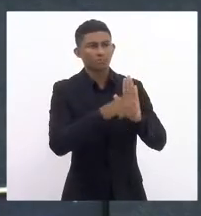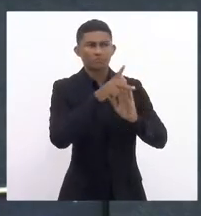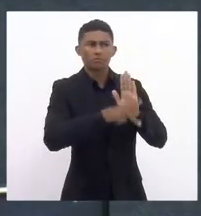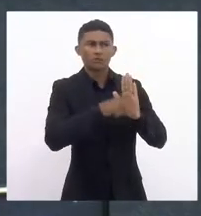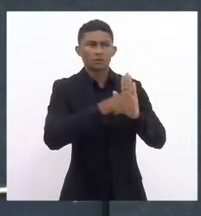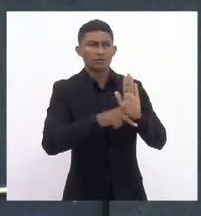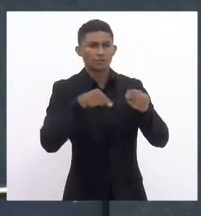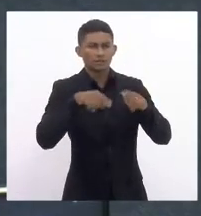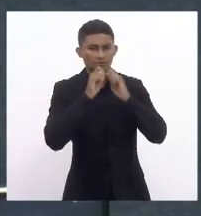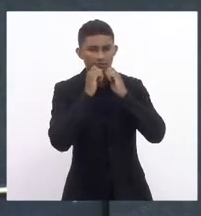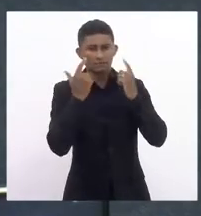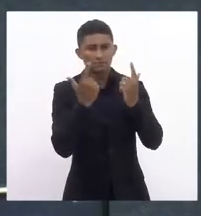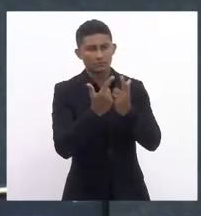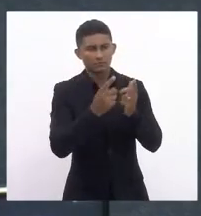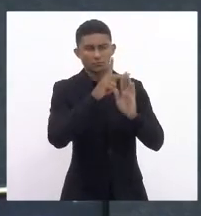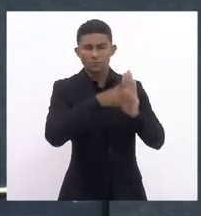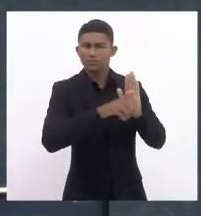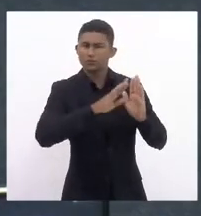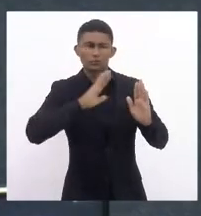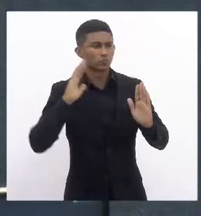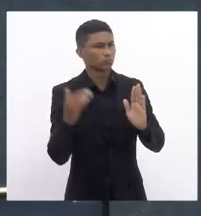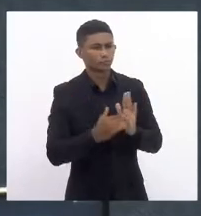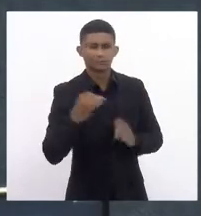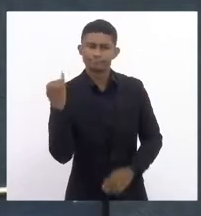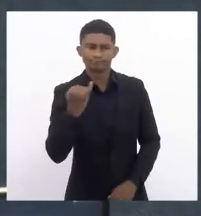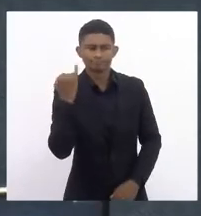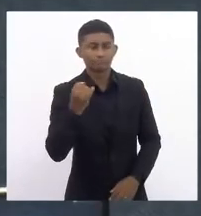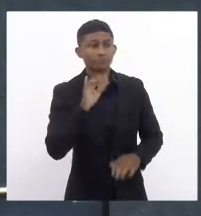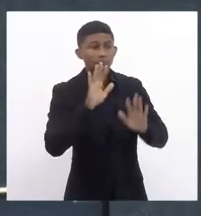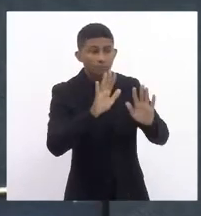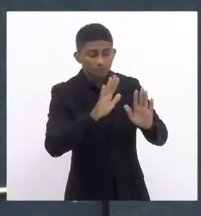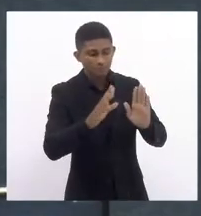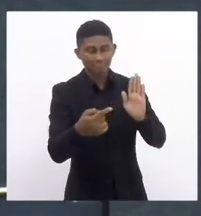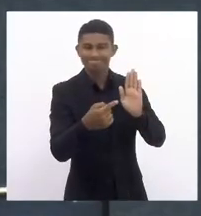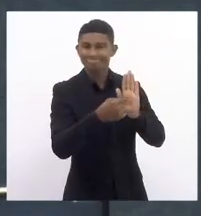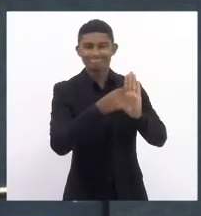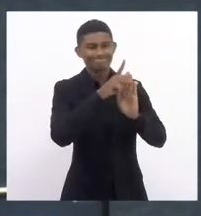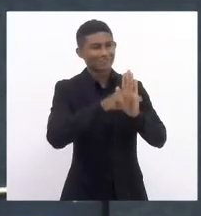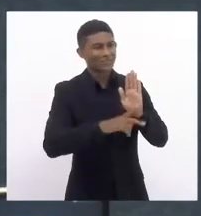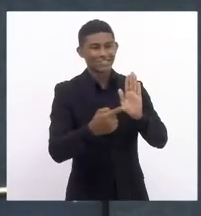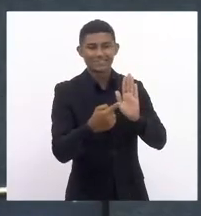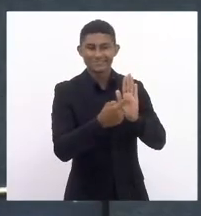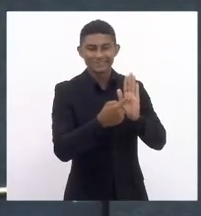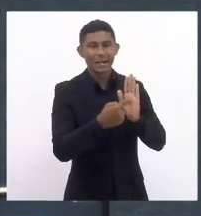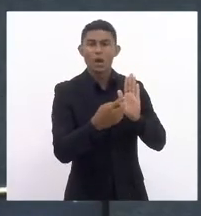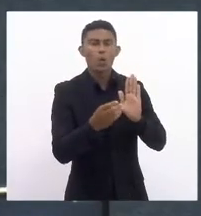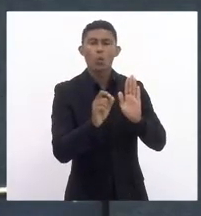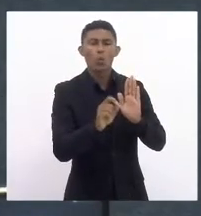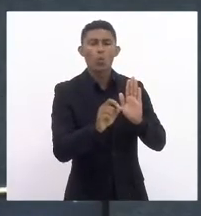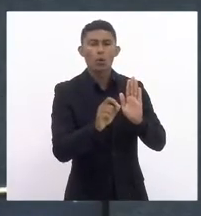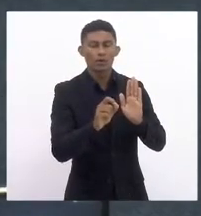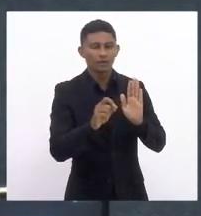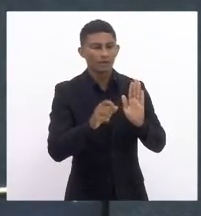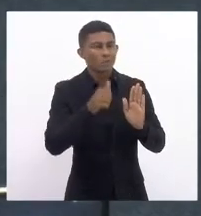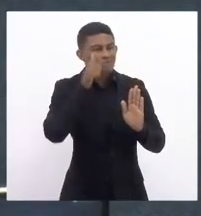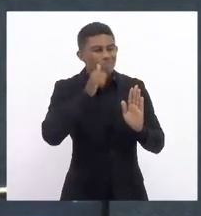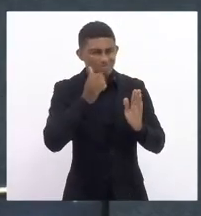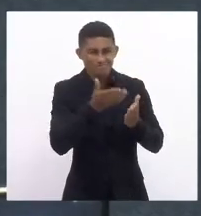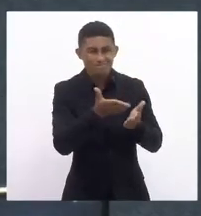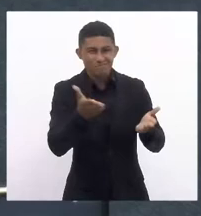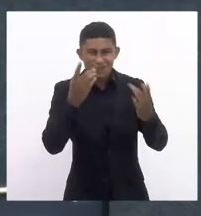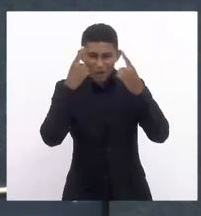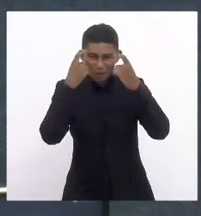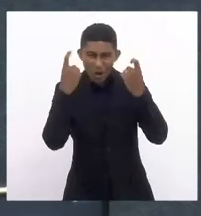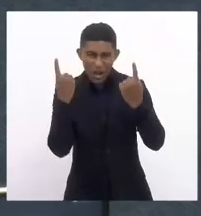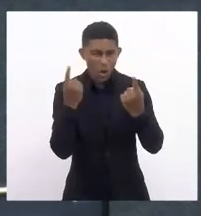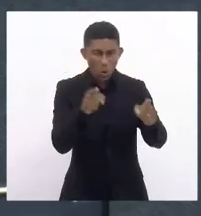nessa casa é importantíssimo. Mas esse na linha do combate à violência contra a mulher é de suma